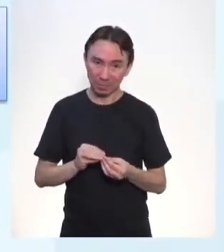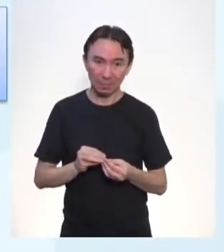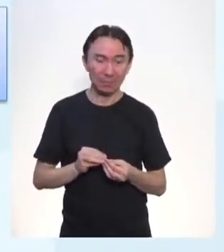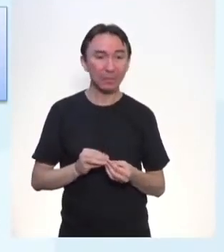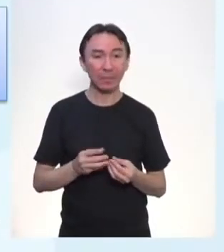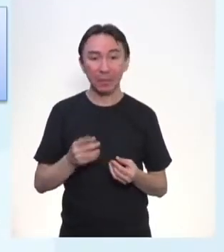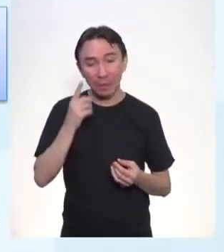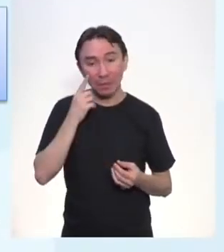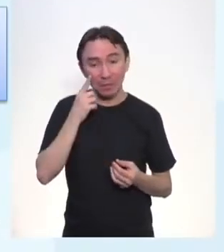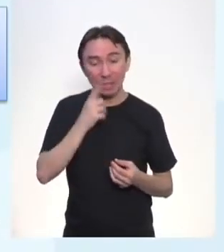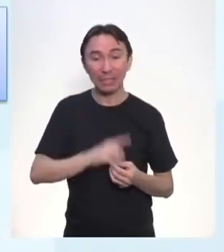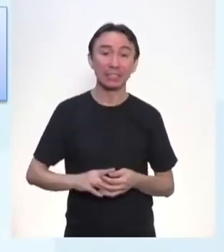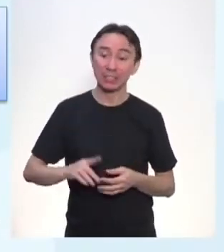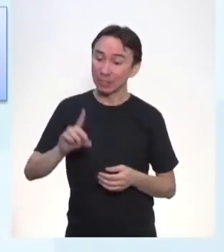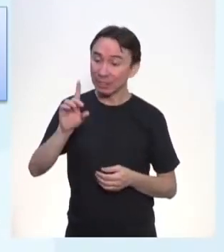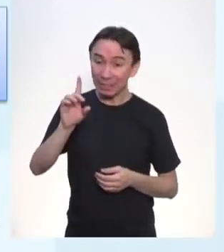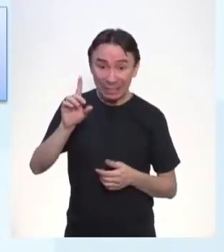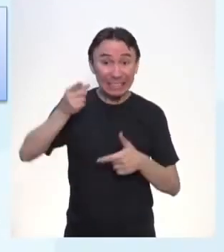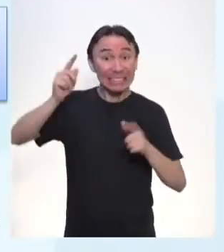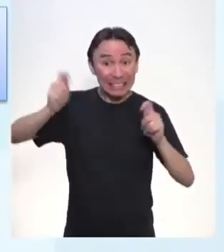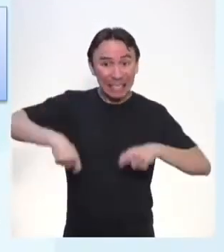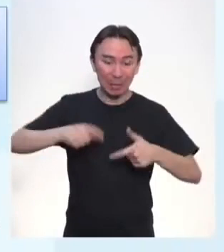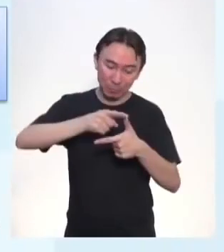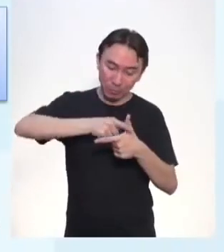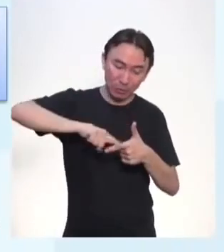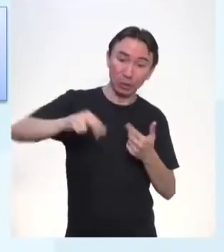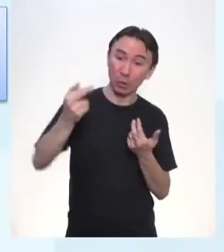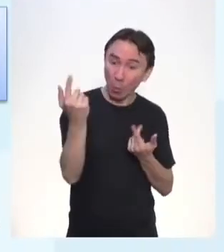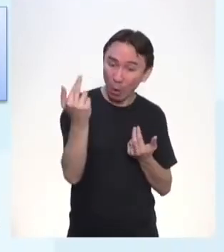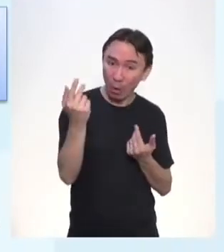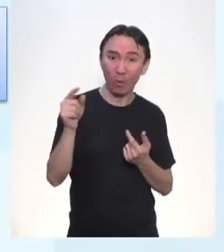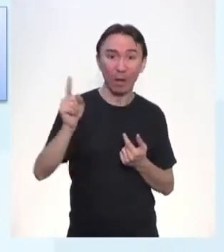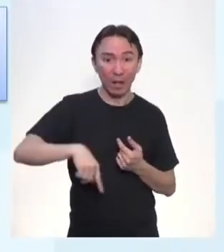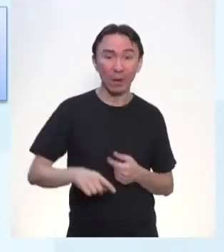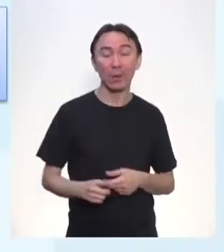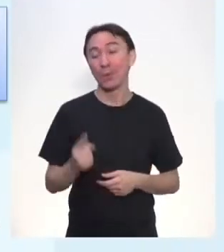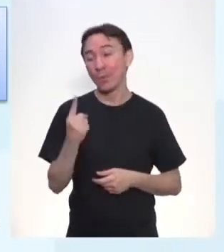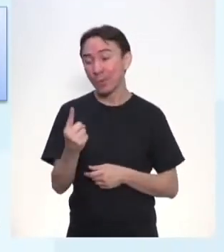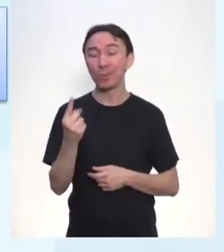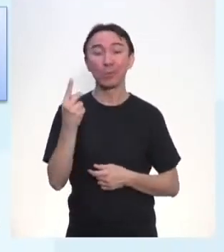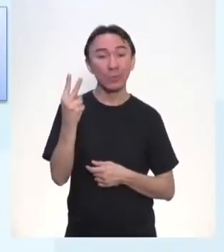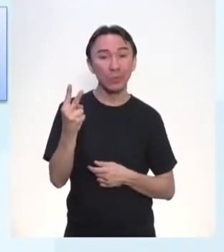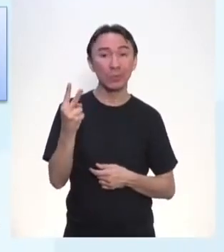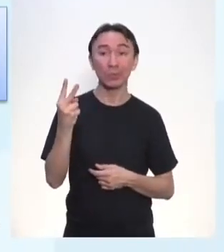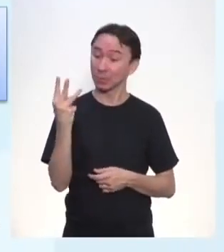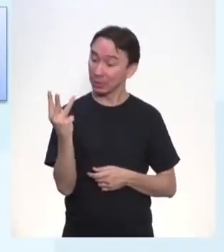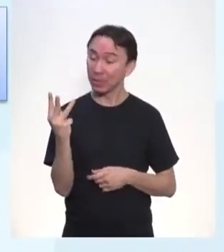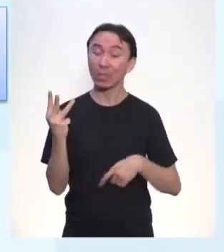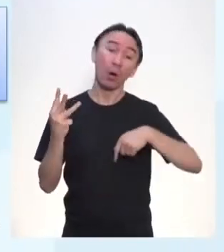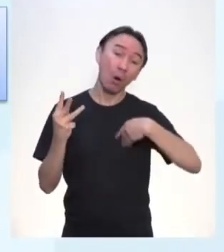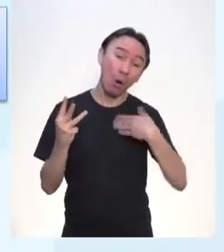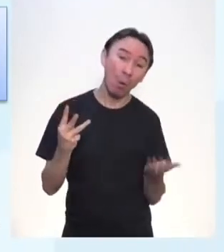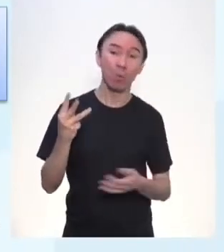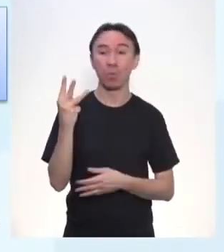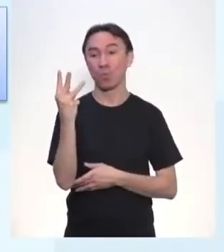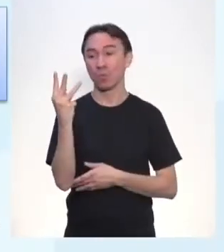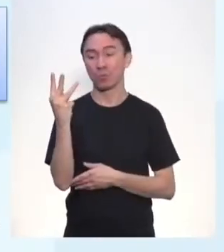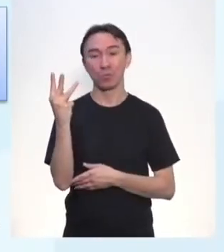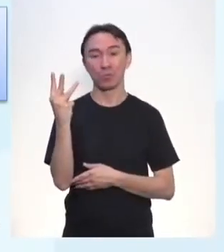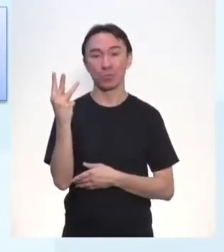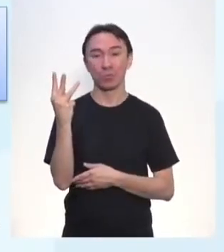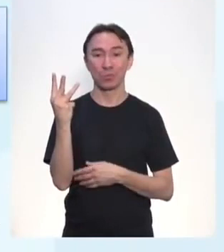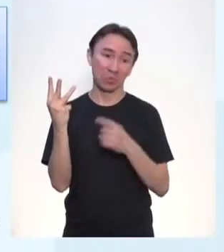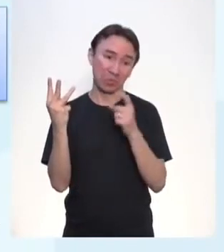os divisores comuns seriam 1, o 2, o 3 ou o 6. E como eu quero o maior número aí de